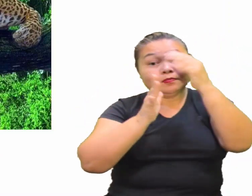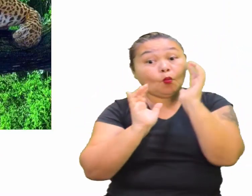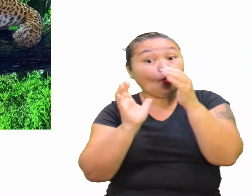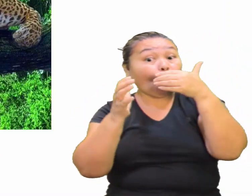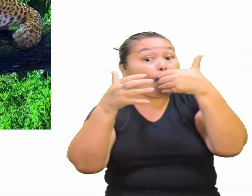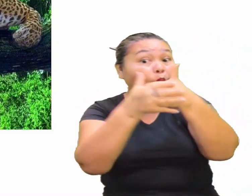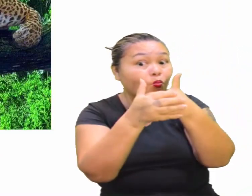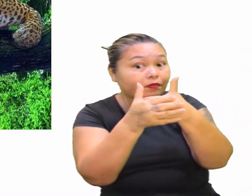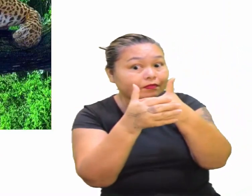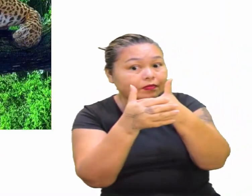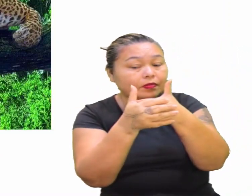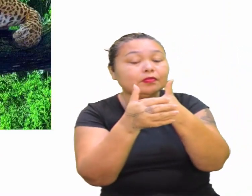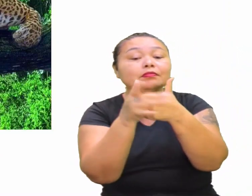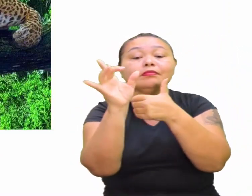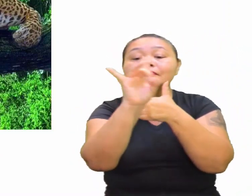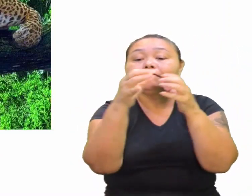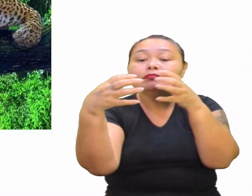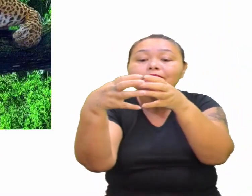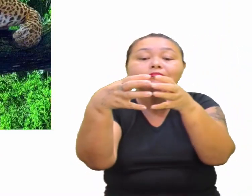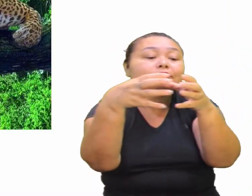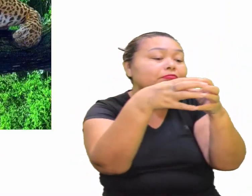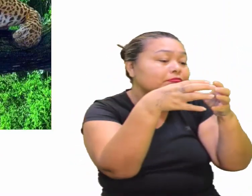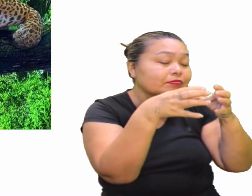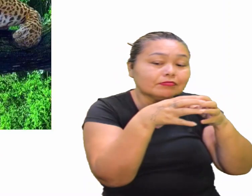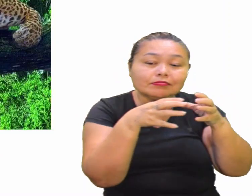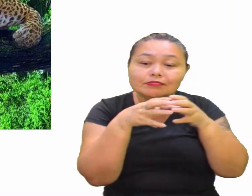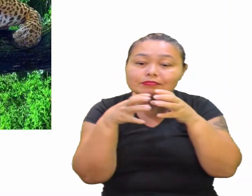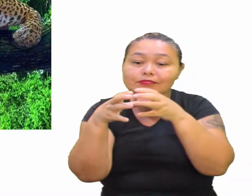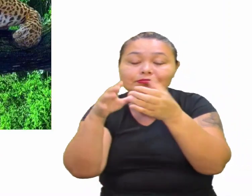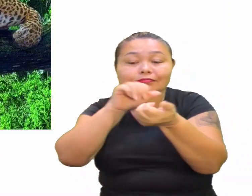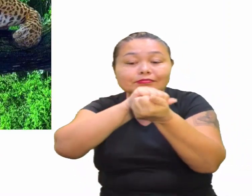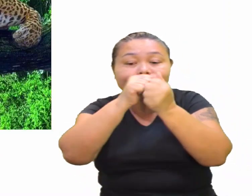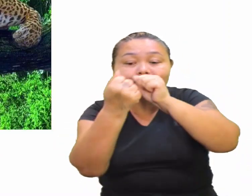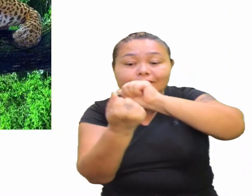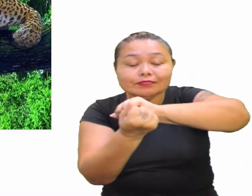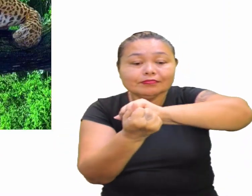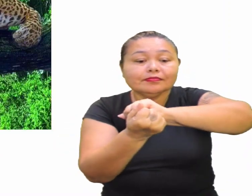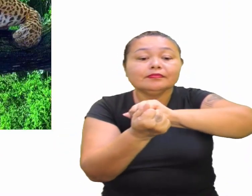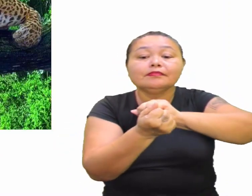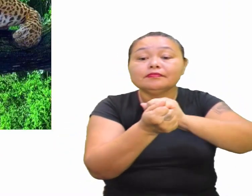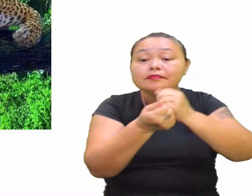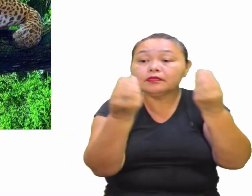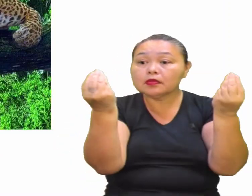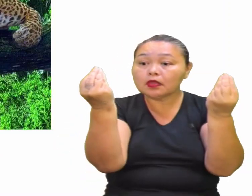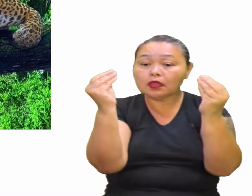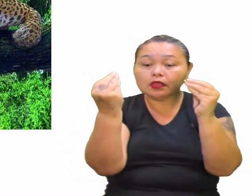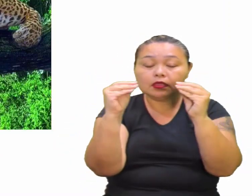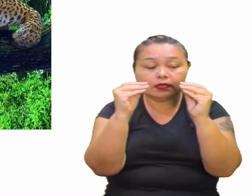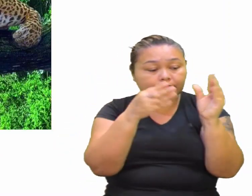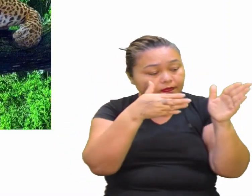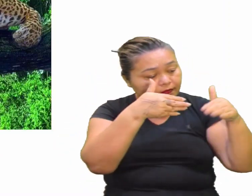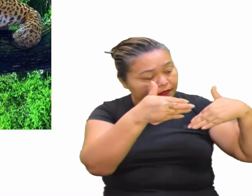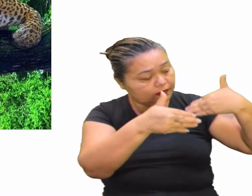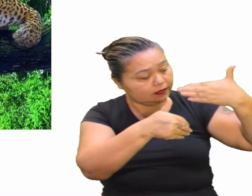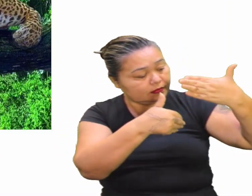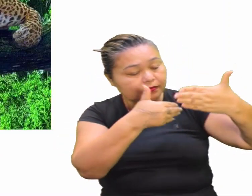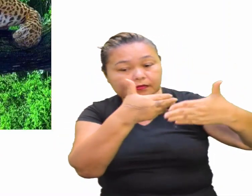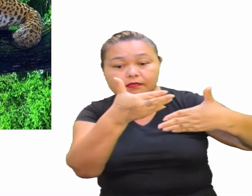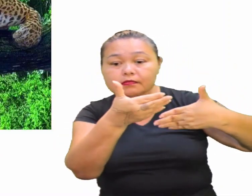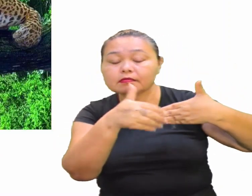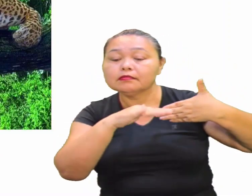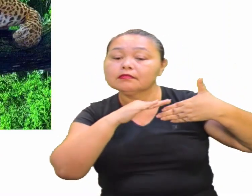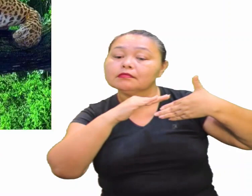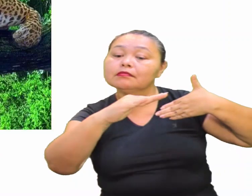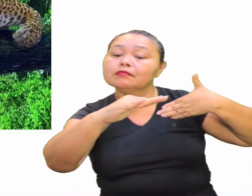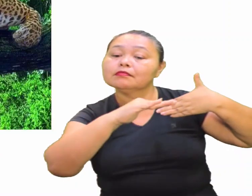né? Pois é, cada espécie ali vai estar ali se adaptando e preenchendo essas fases, né? Dessa cobertura